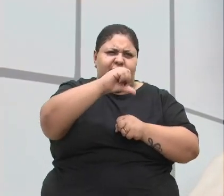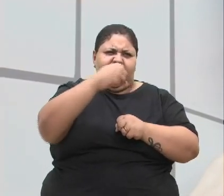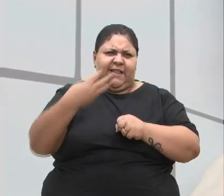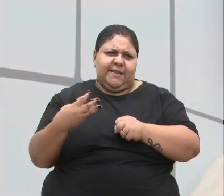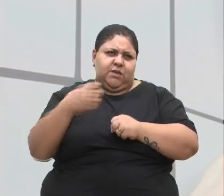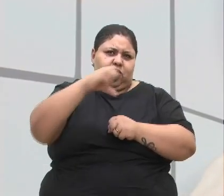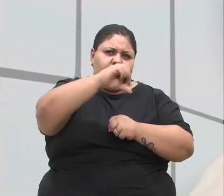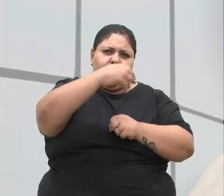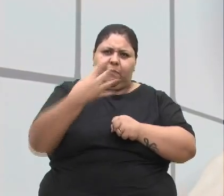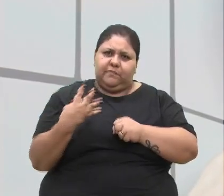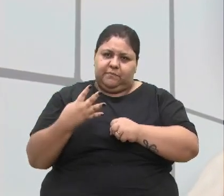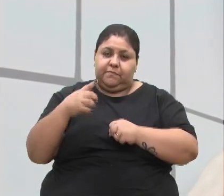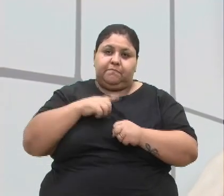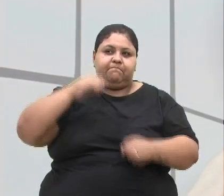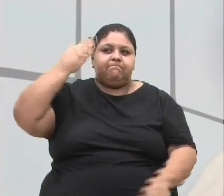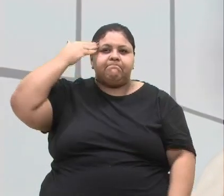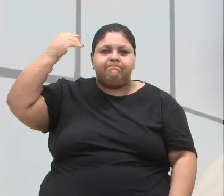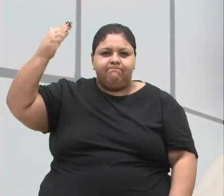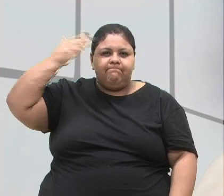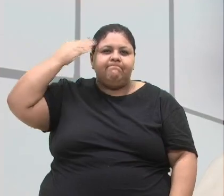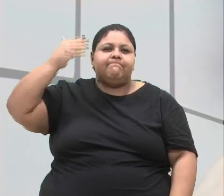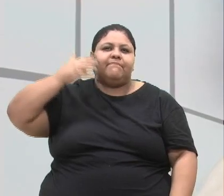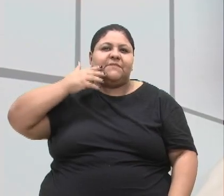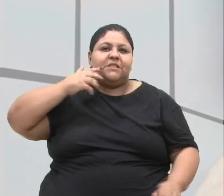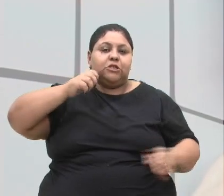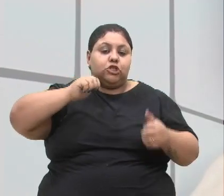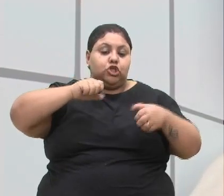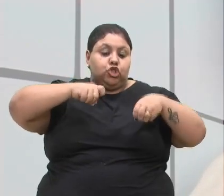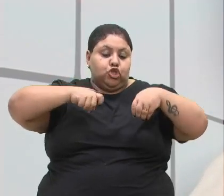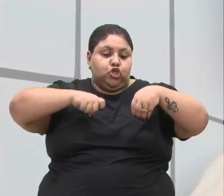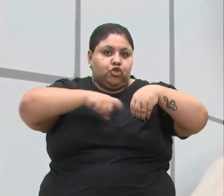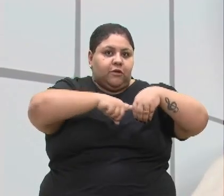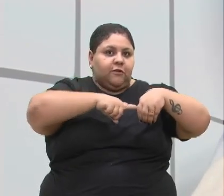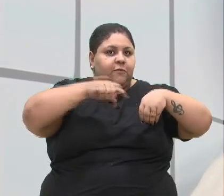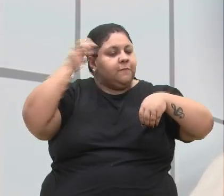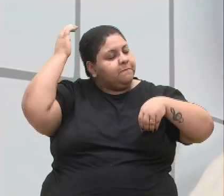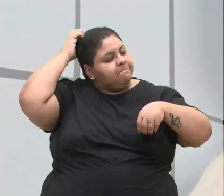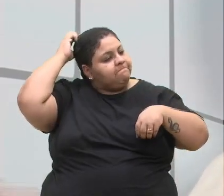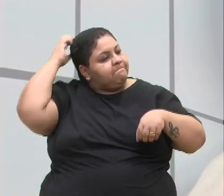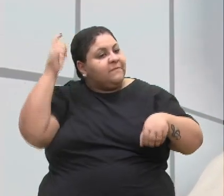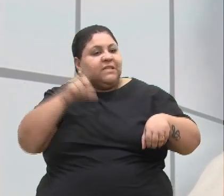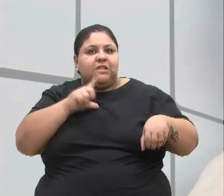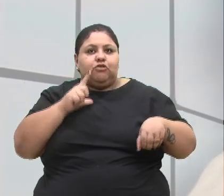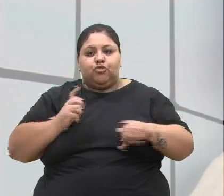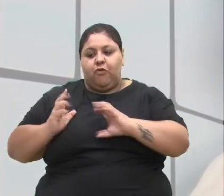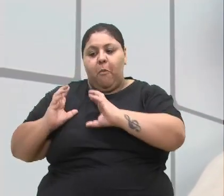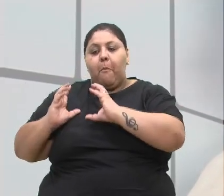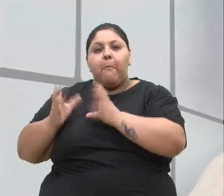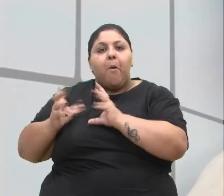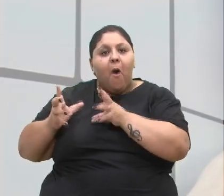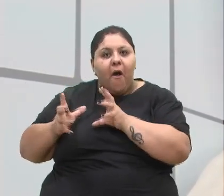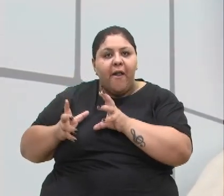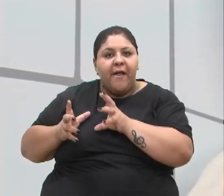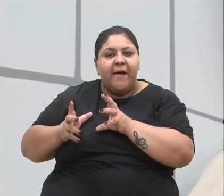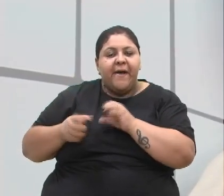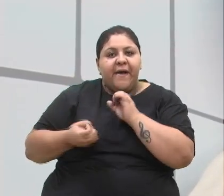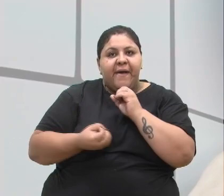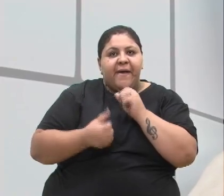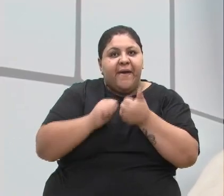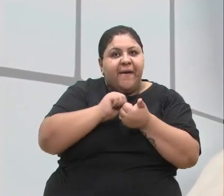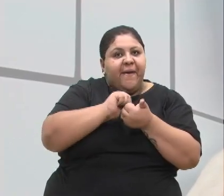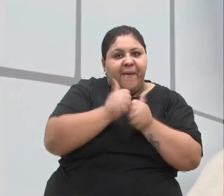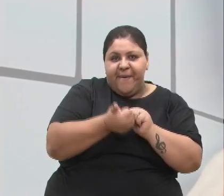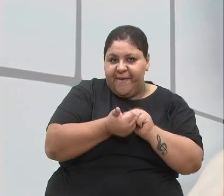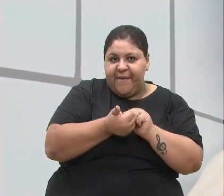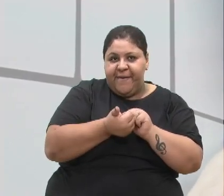ali, onde eu tinha um sonho de menino ser jogador de futebol, né? Não tive bola suficiente para me tornar um atleta de futebol